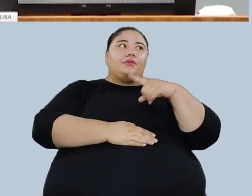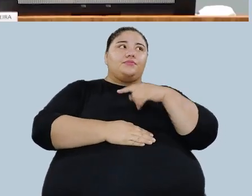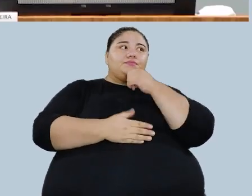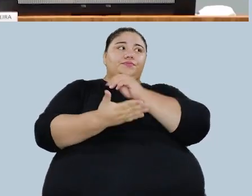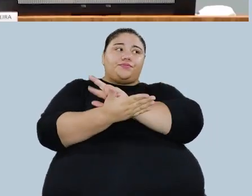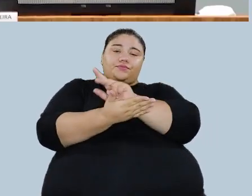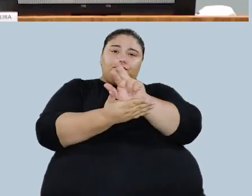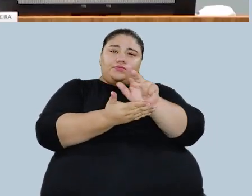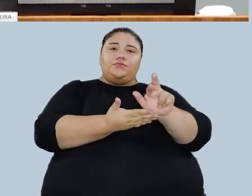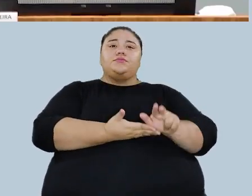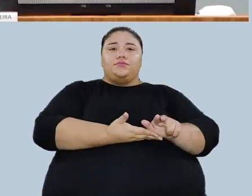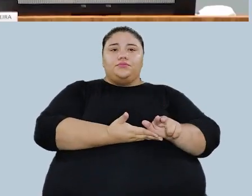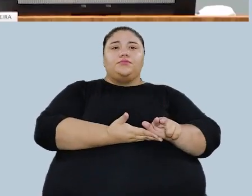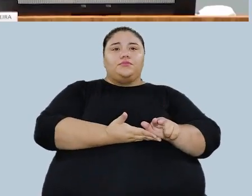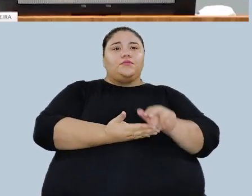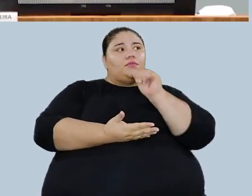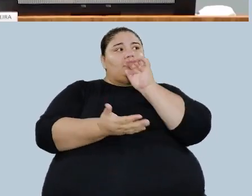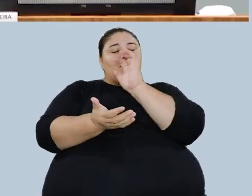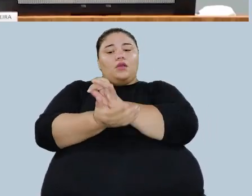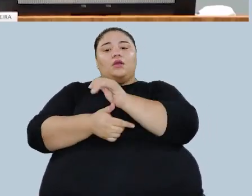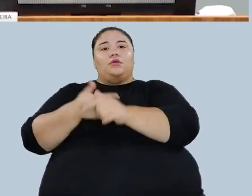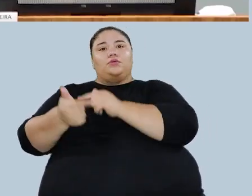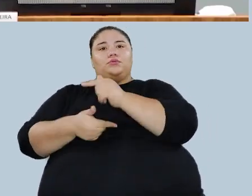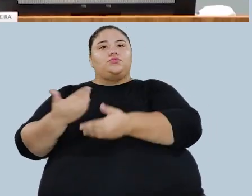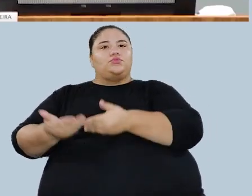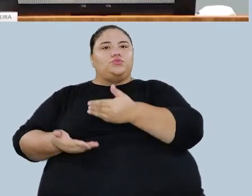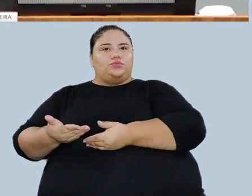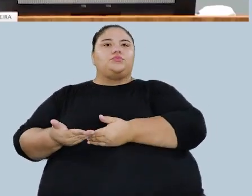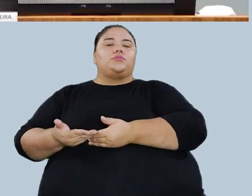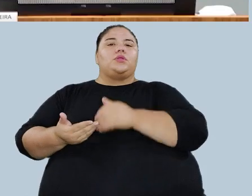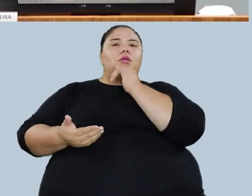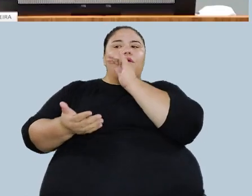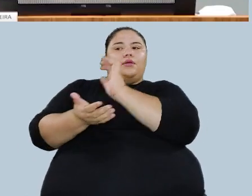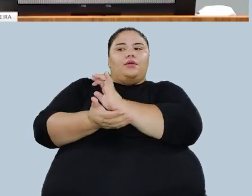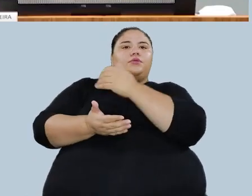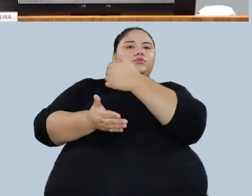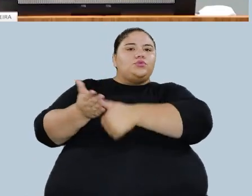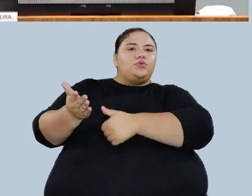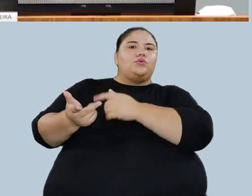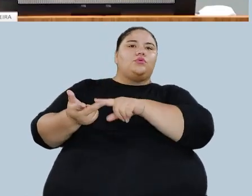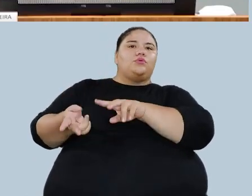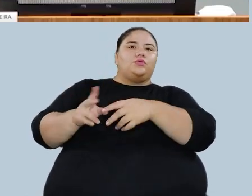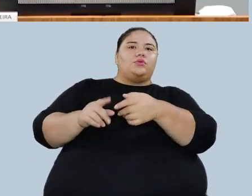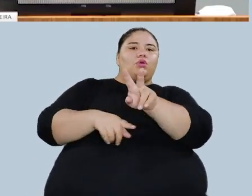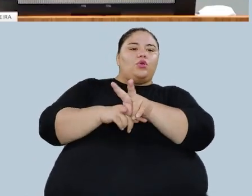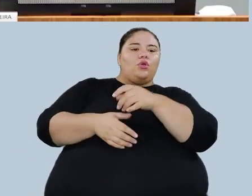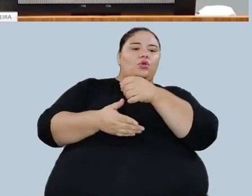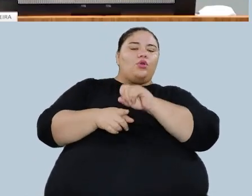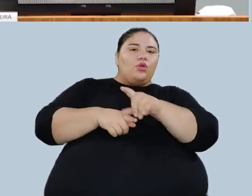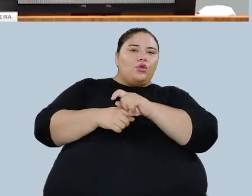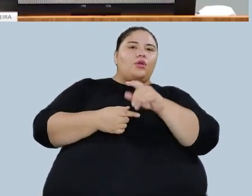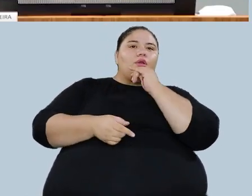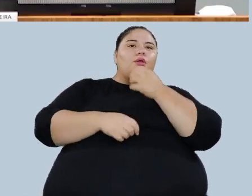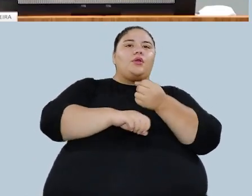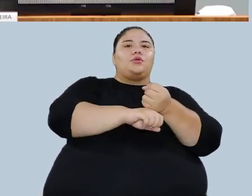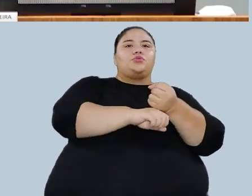tenham aí campo de atuação. Então, quais seriam os serviços abrangidos? Desconto de transação, locação de maquininhas, fornecimento